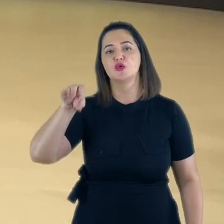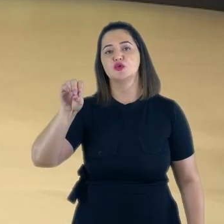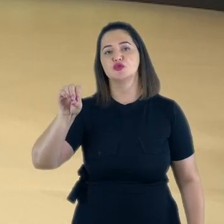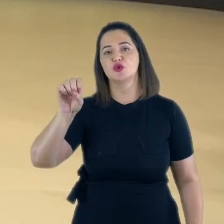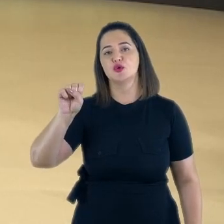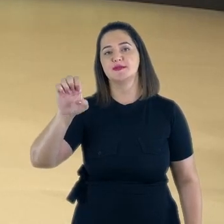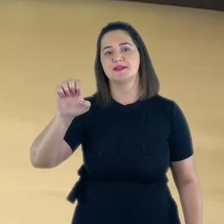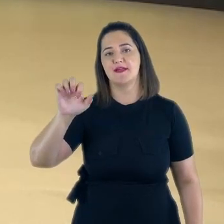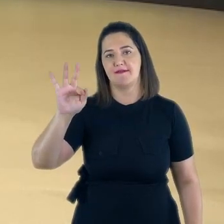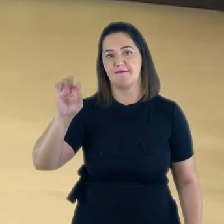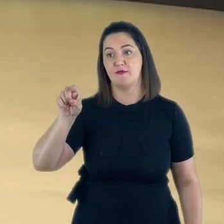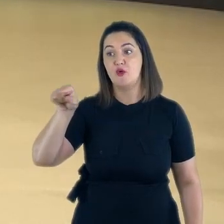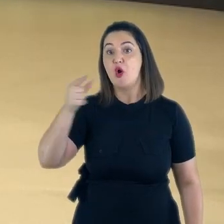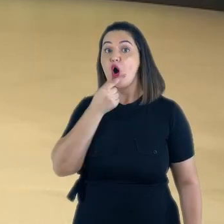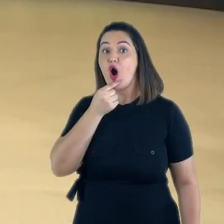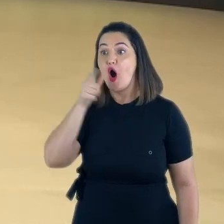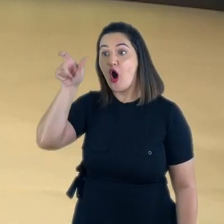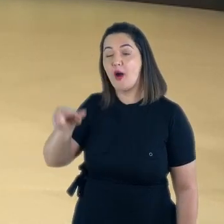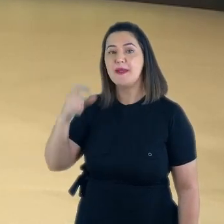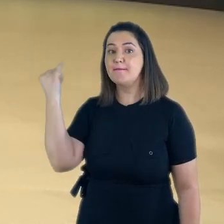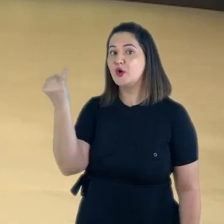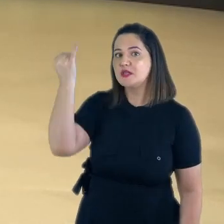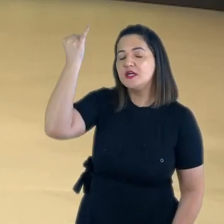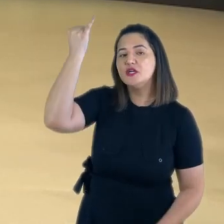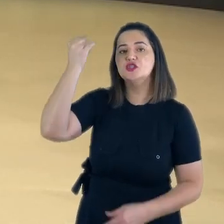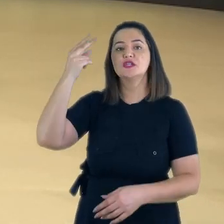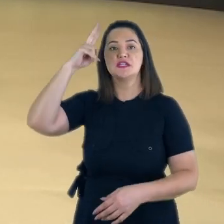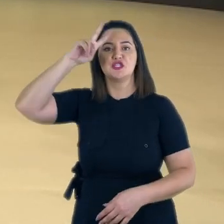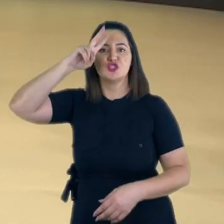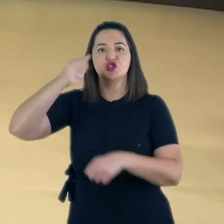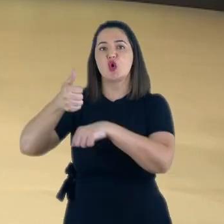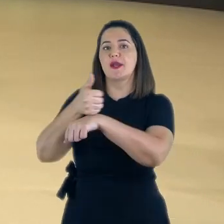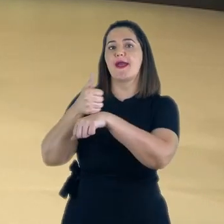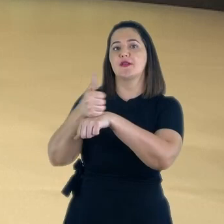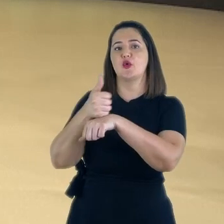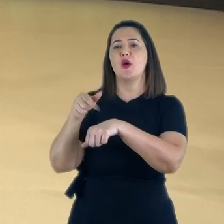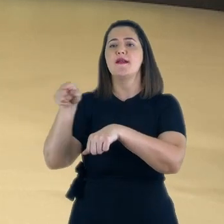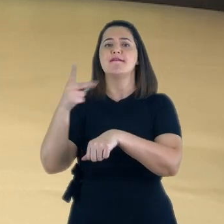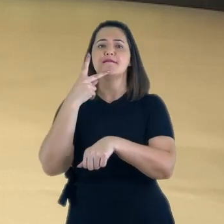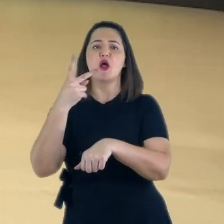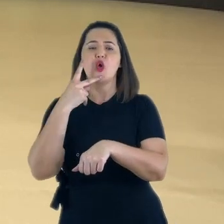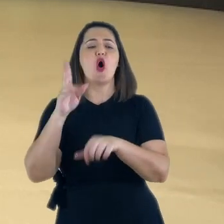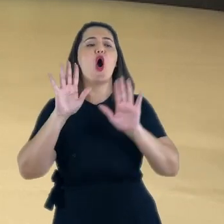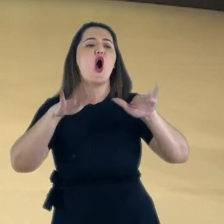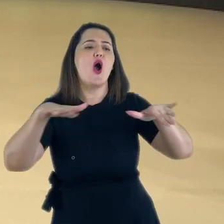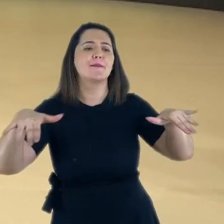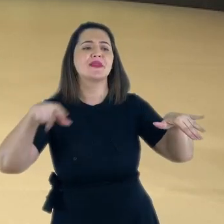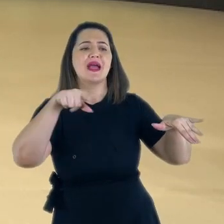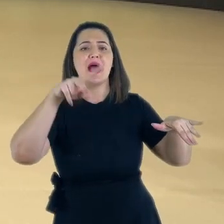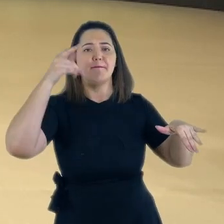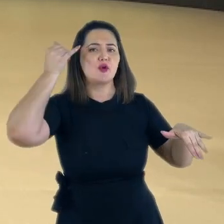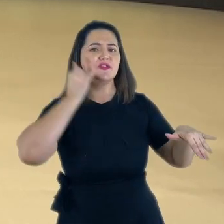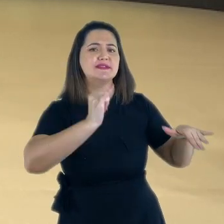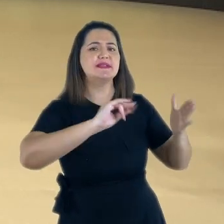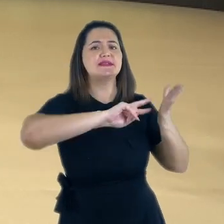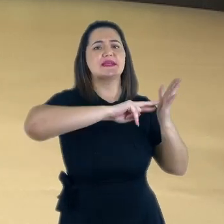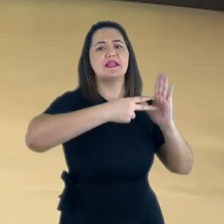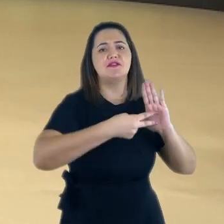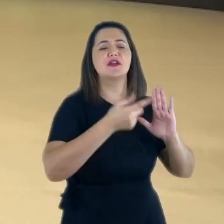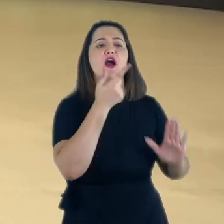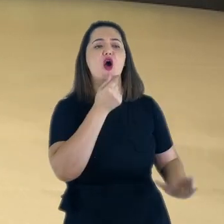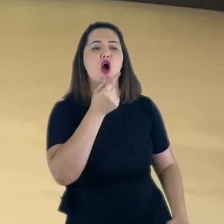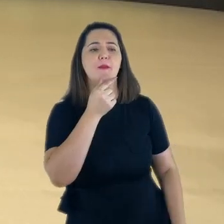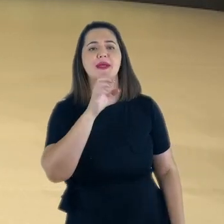século, aplicou várias profecias de Daniel a Antíoco Epifânio, dando a entender que ele desconhecia, ou pelo menos